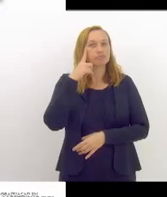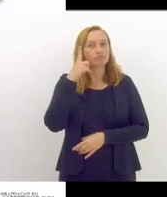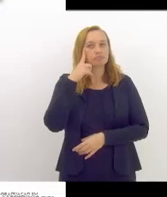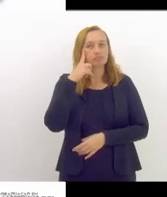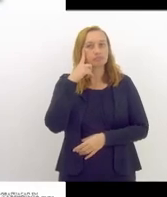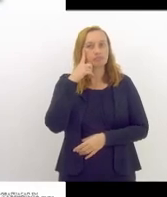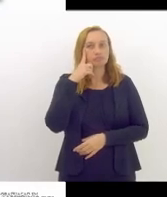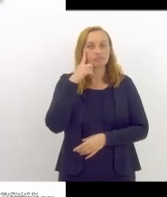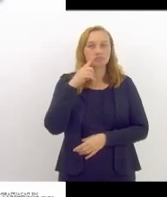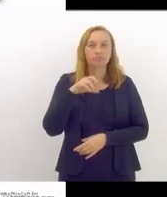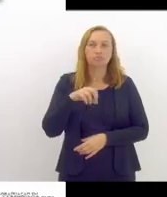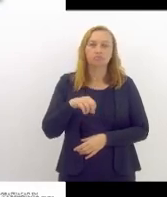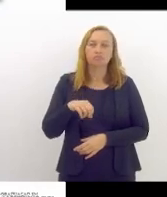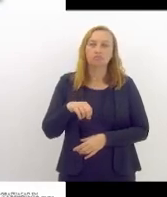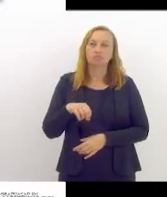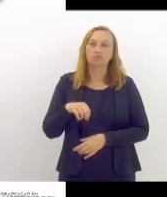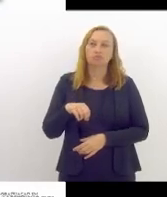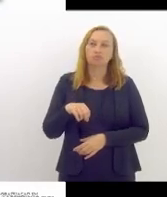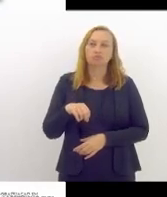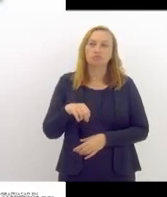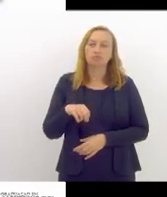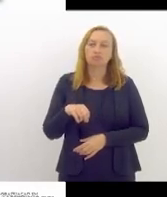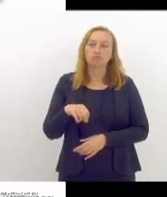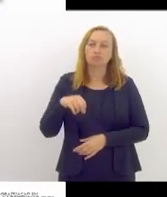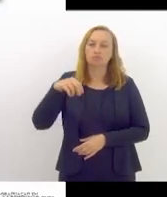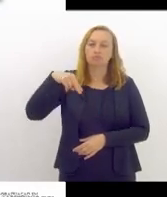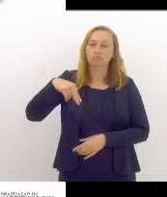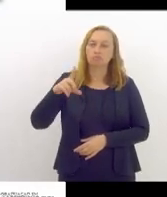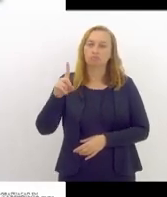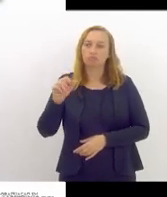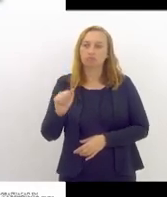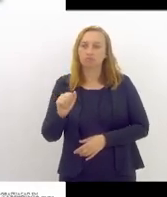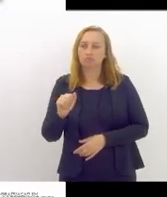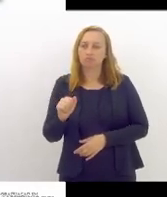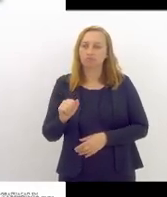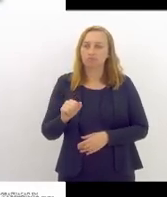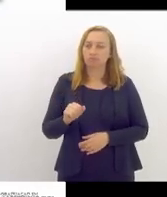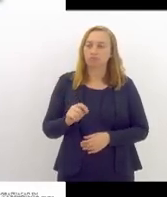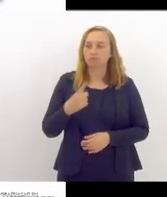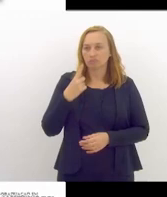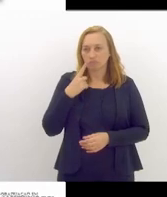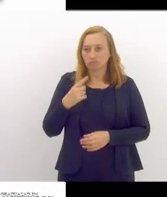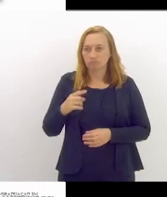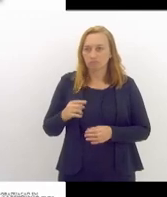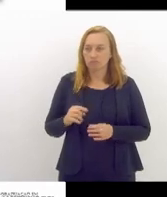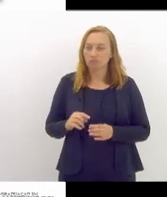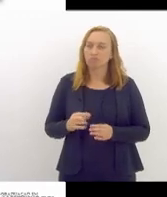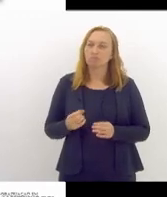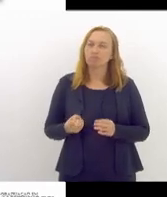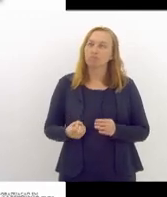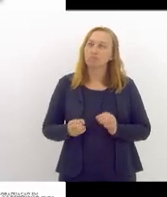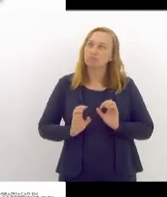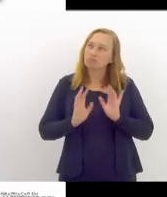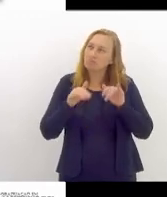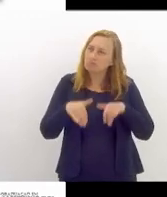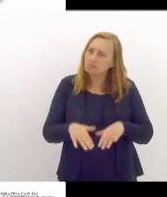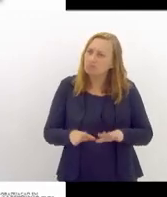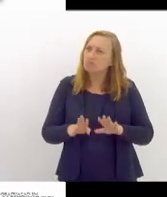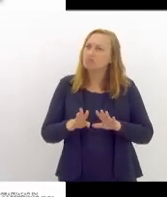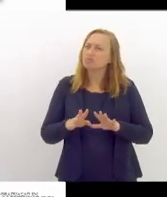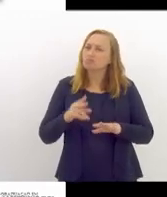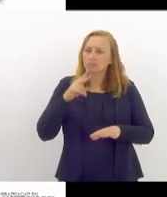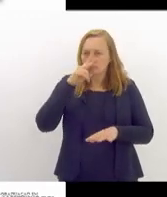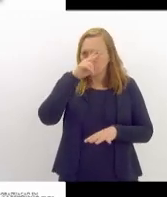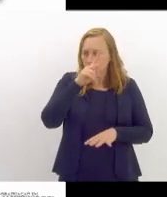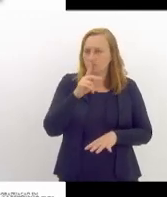uma onda quando a gente joga uma onda essa onda não cria né algumas forças